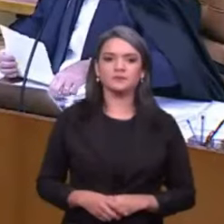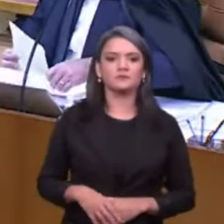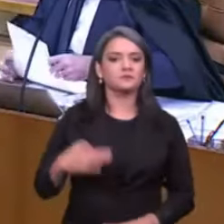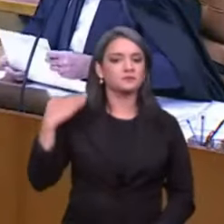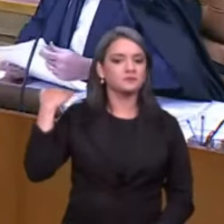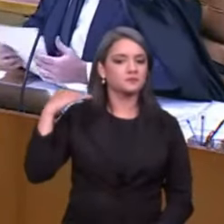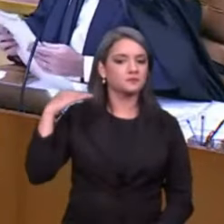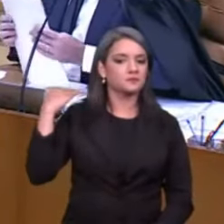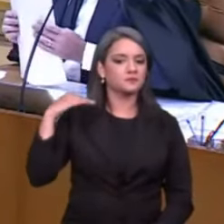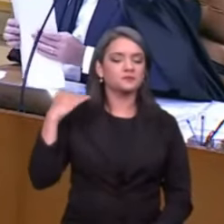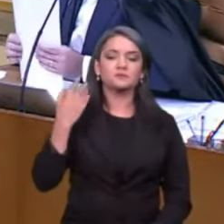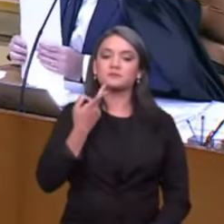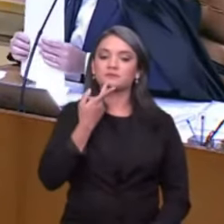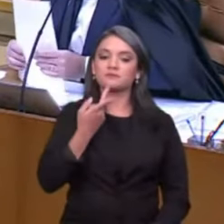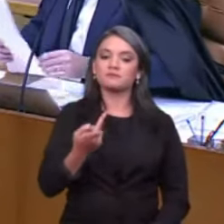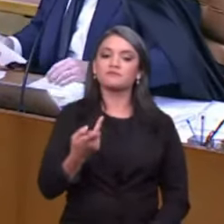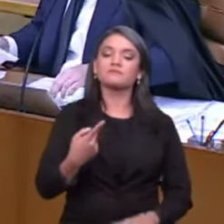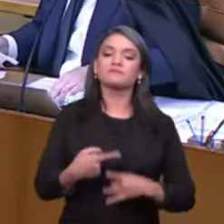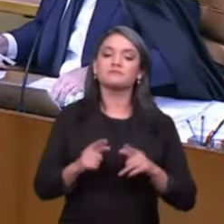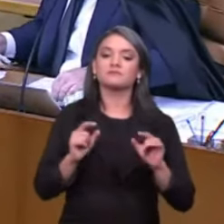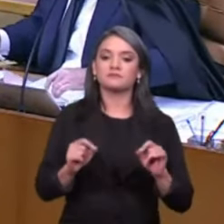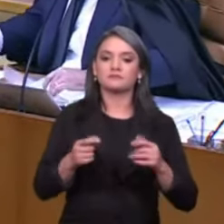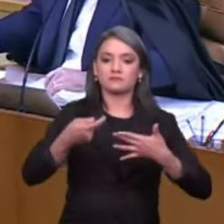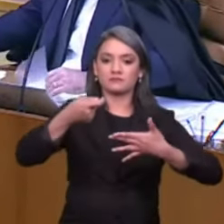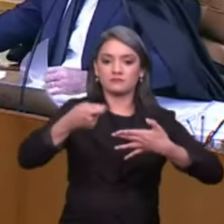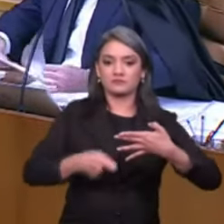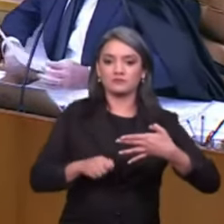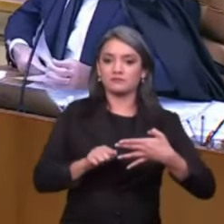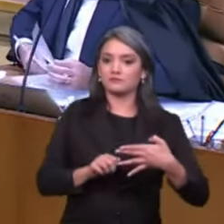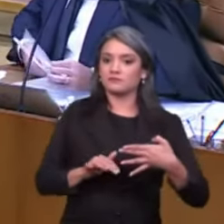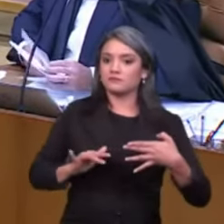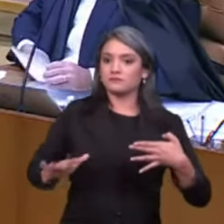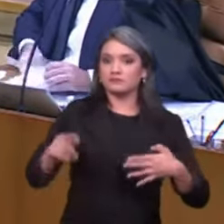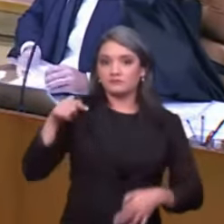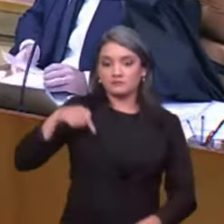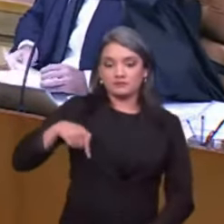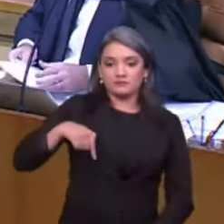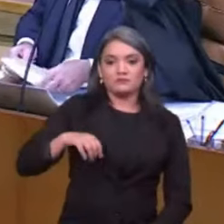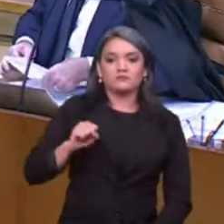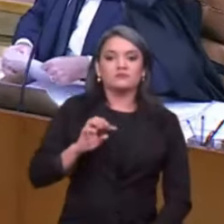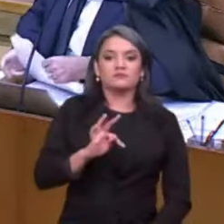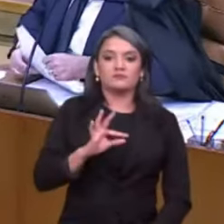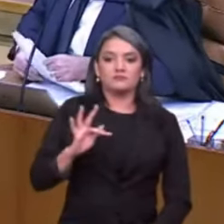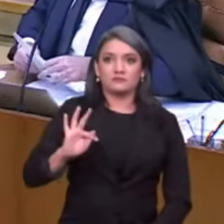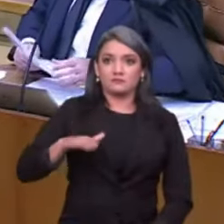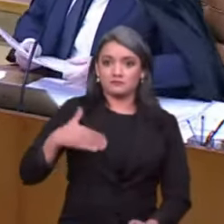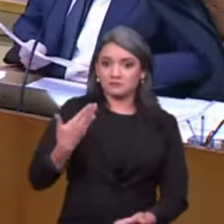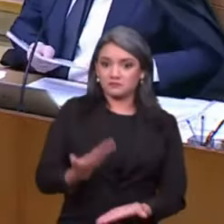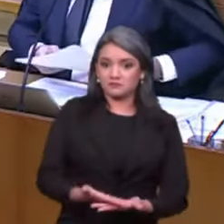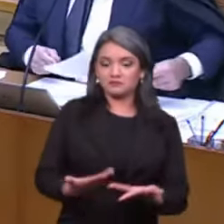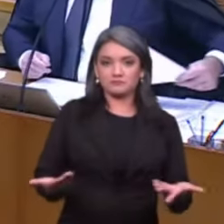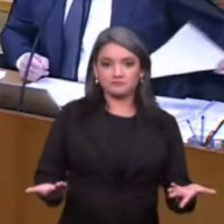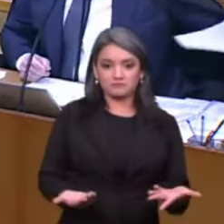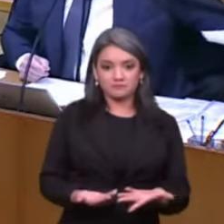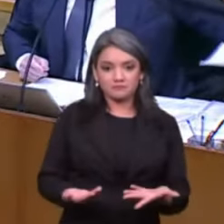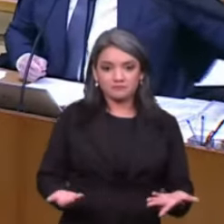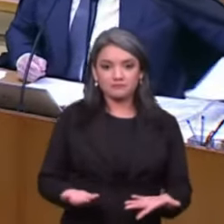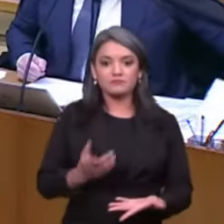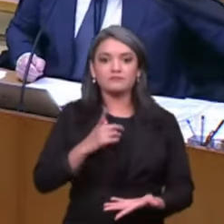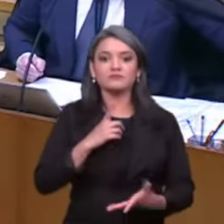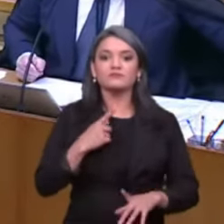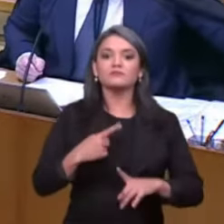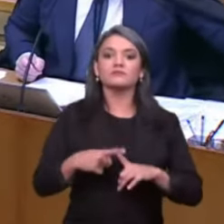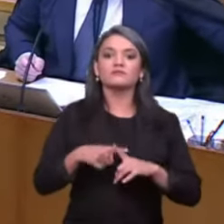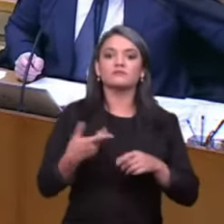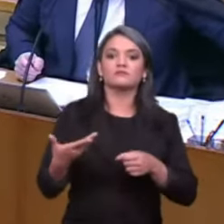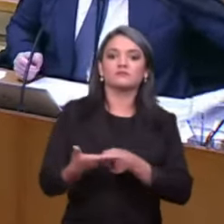ministro, exatamente porque essa é a jurisprudência prevalecente neste Supremo Tribunal Federal até aqui. A senhora tem razão. Caracterizada exatamente com